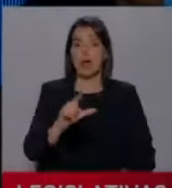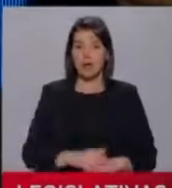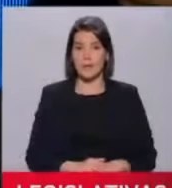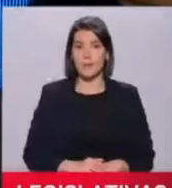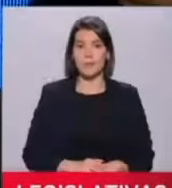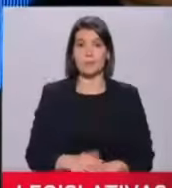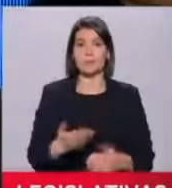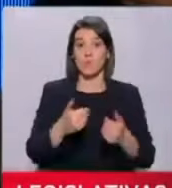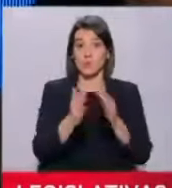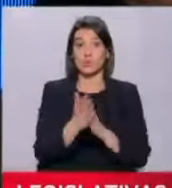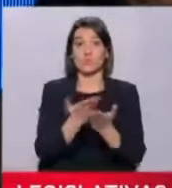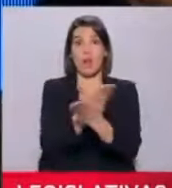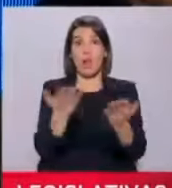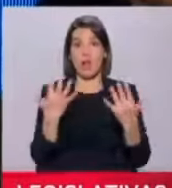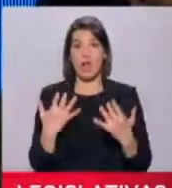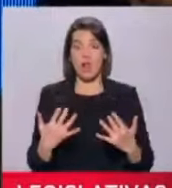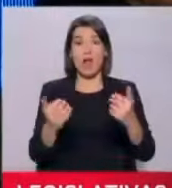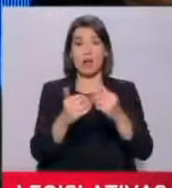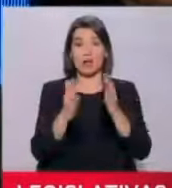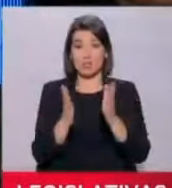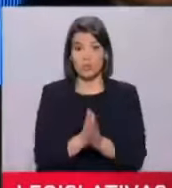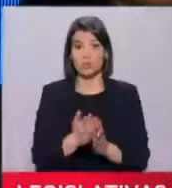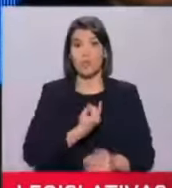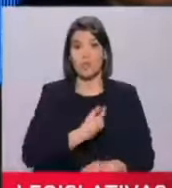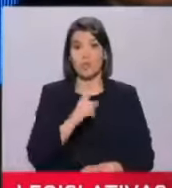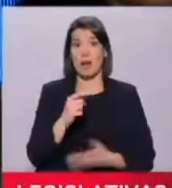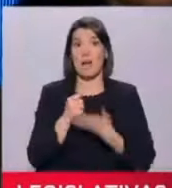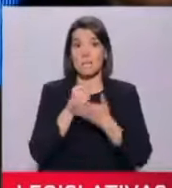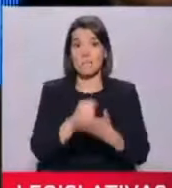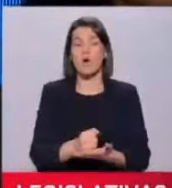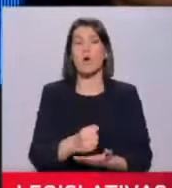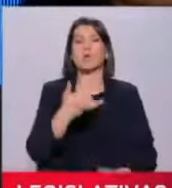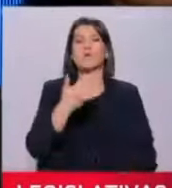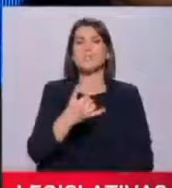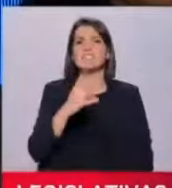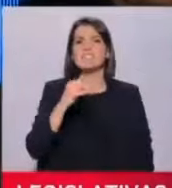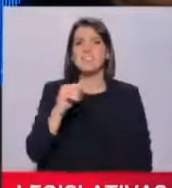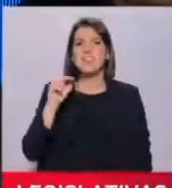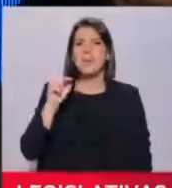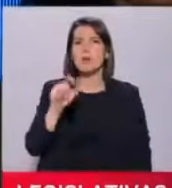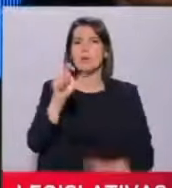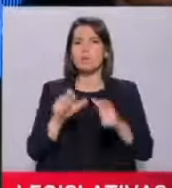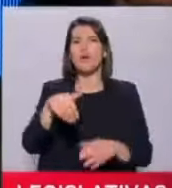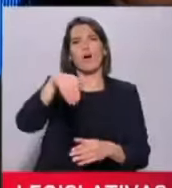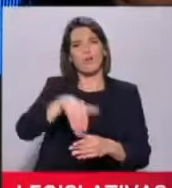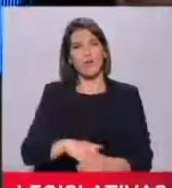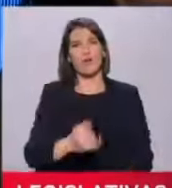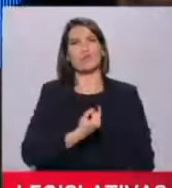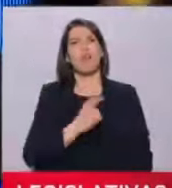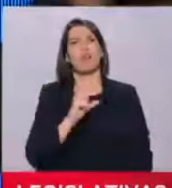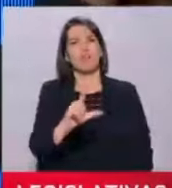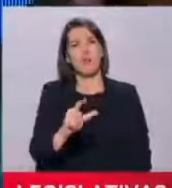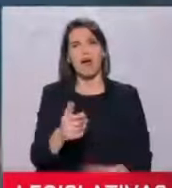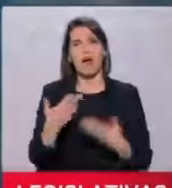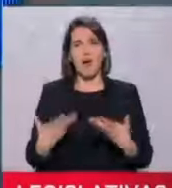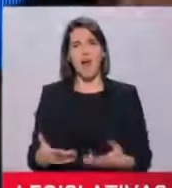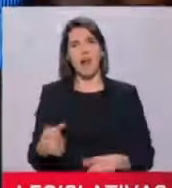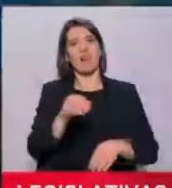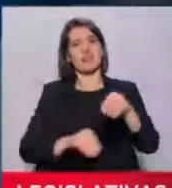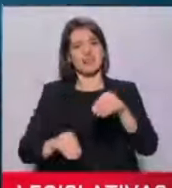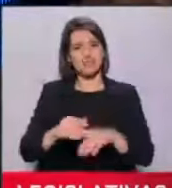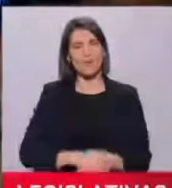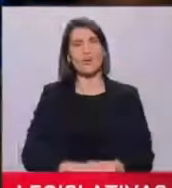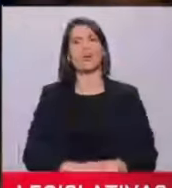os liberais mais de 260 mil liberais que votaram na incentivo legal dessas eleições